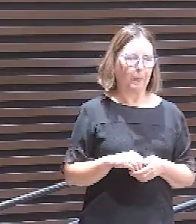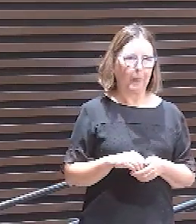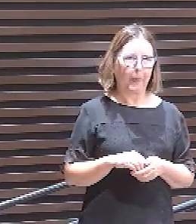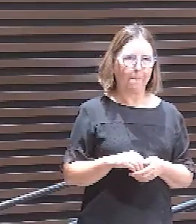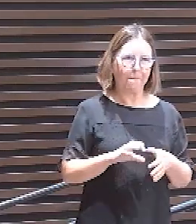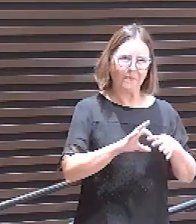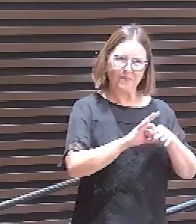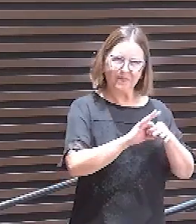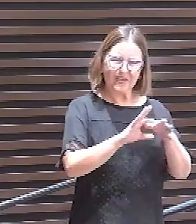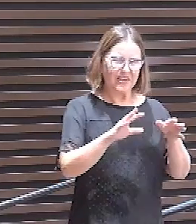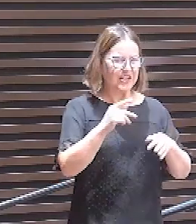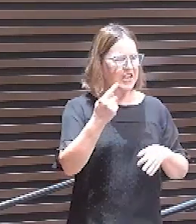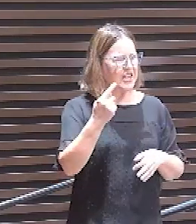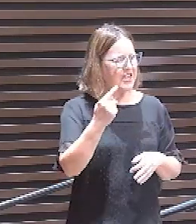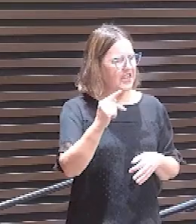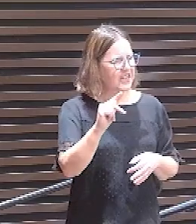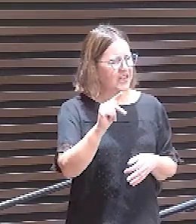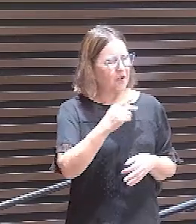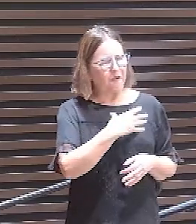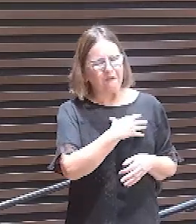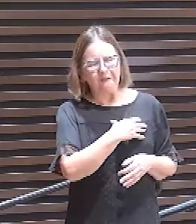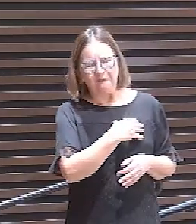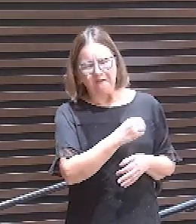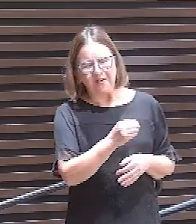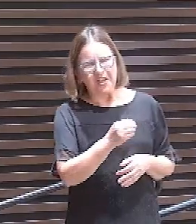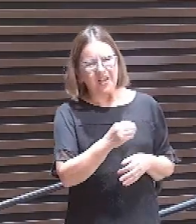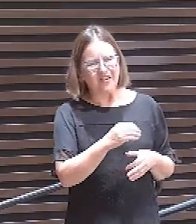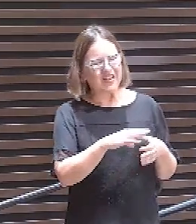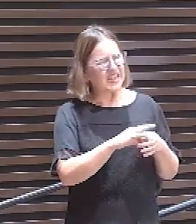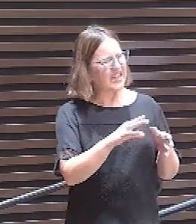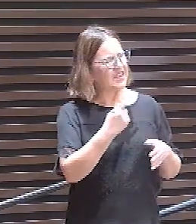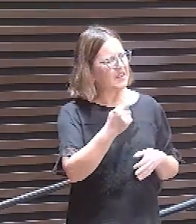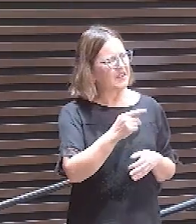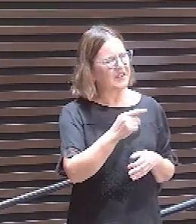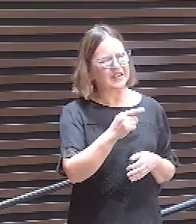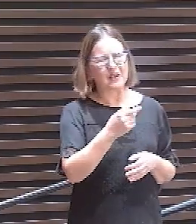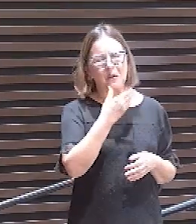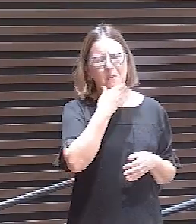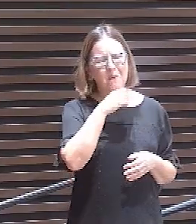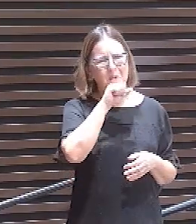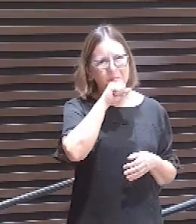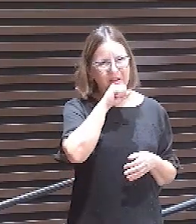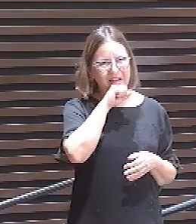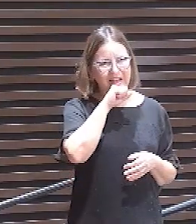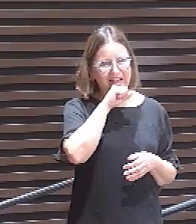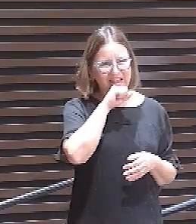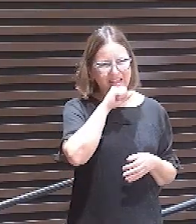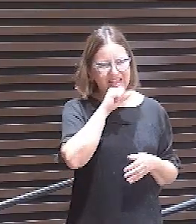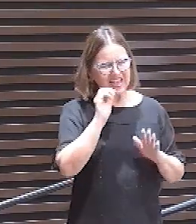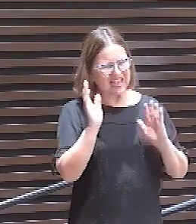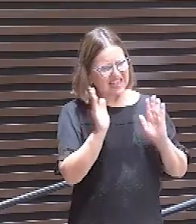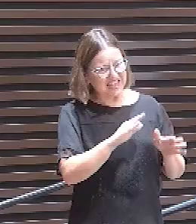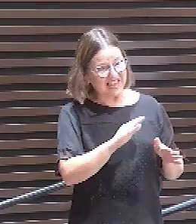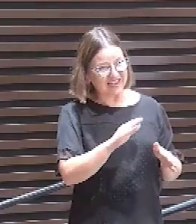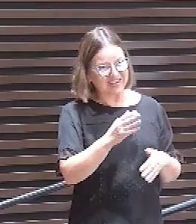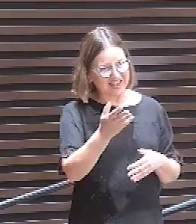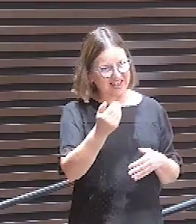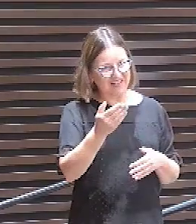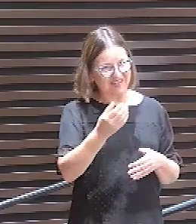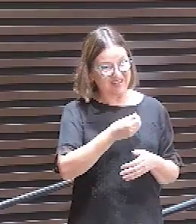deixa seu filho Matusalém, deixa tudo e vem ficar comigo.